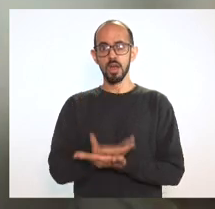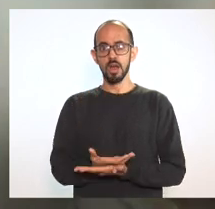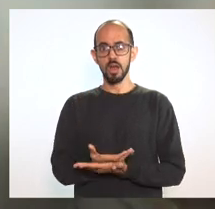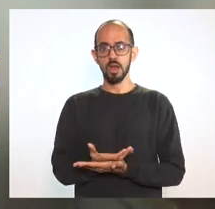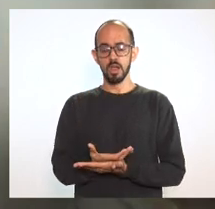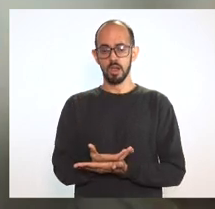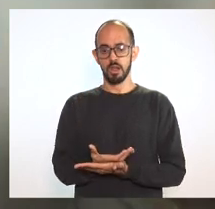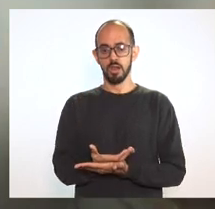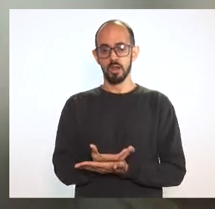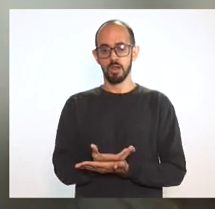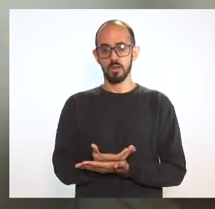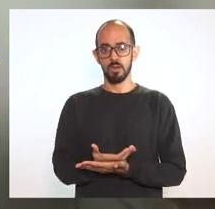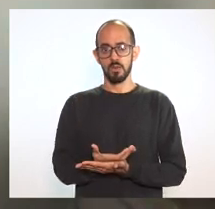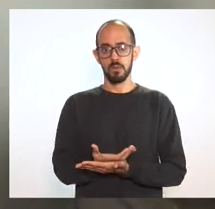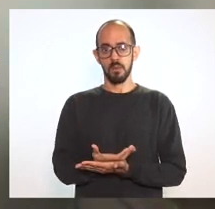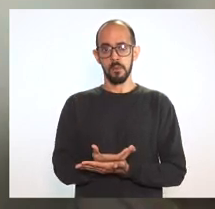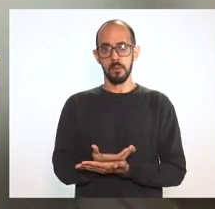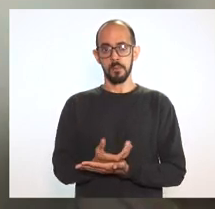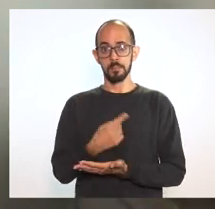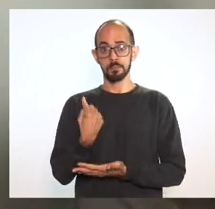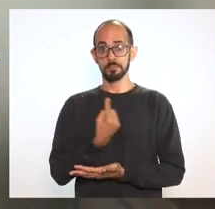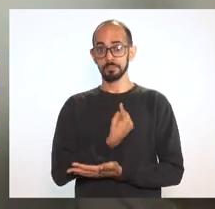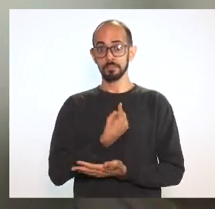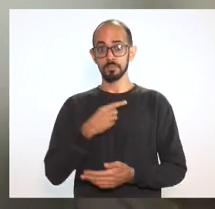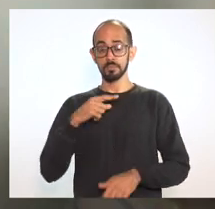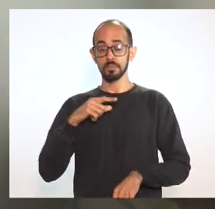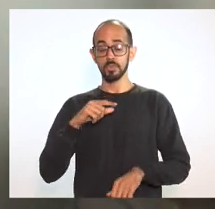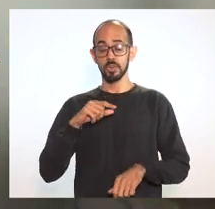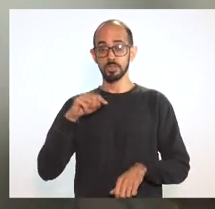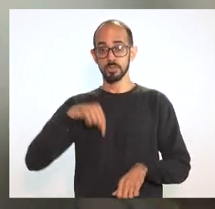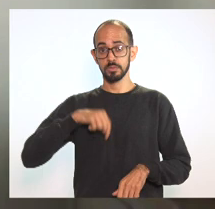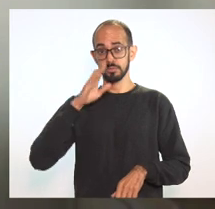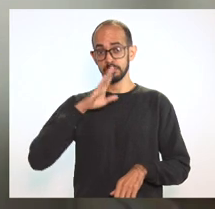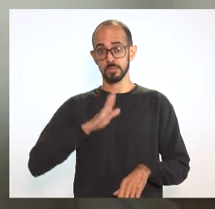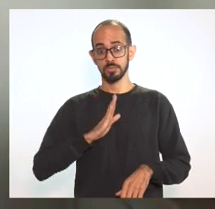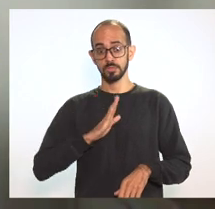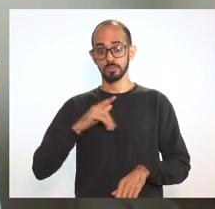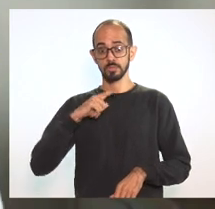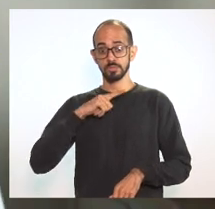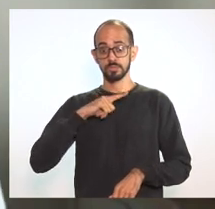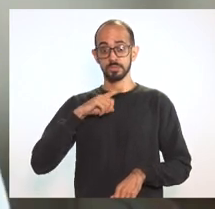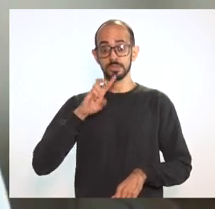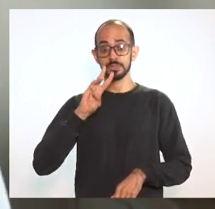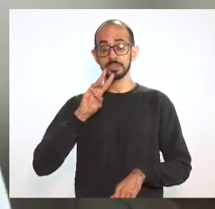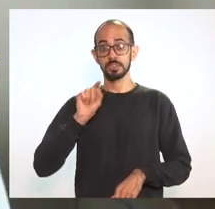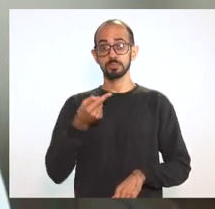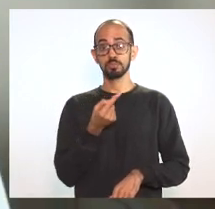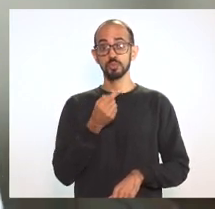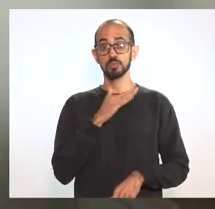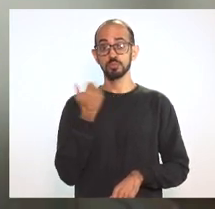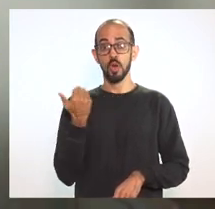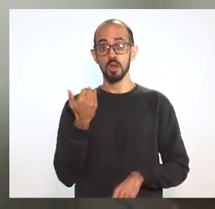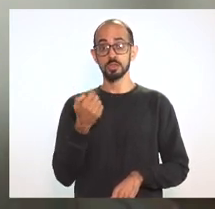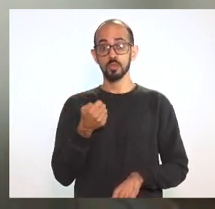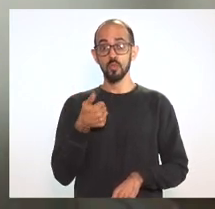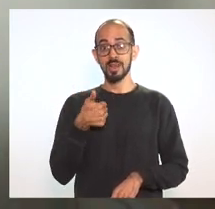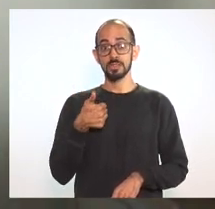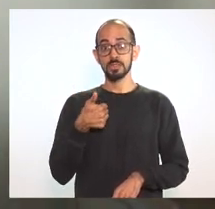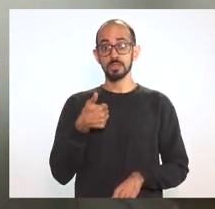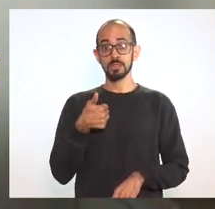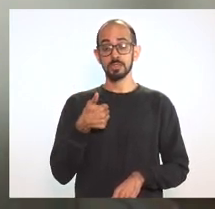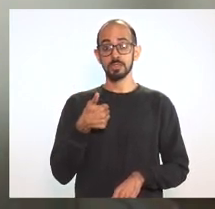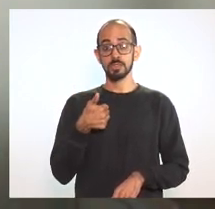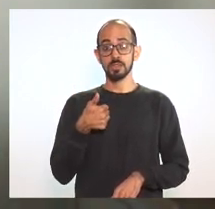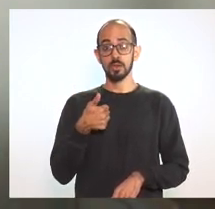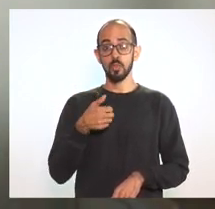perplexidade. Nós estamos atingindo a casa das 3 mil mortes,